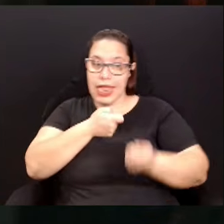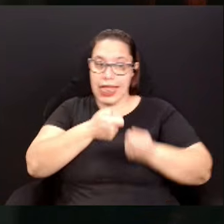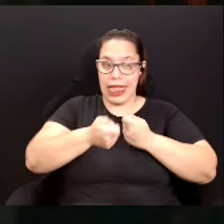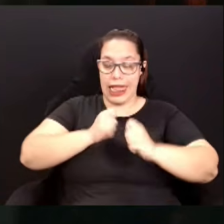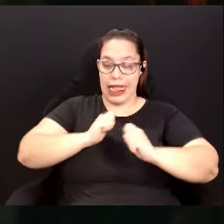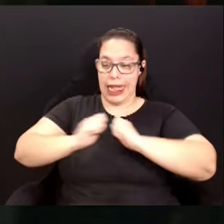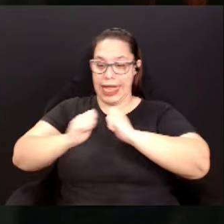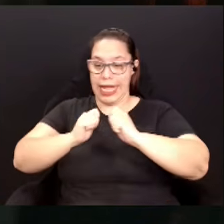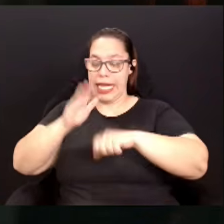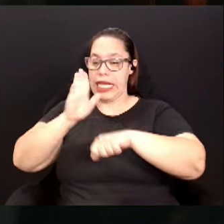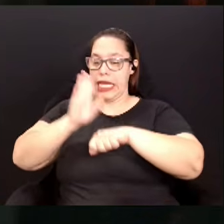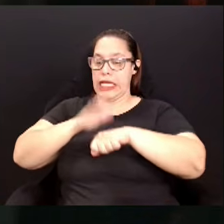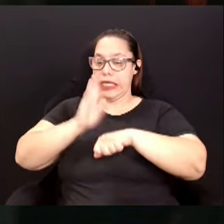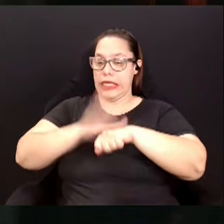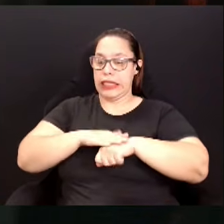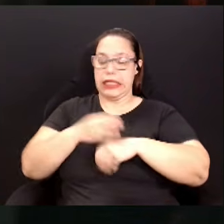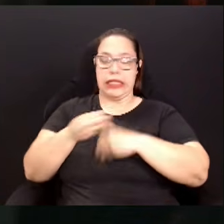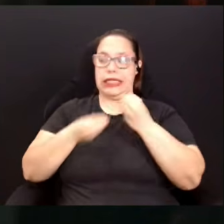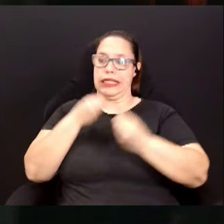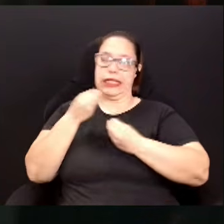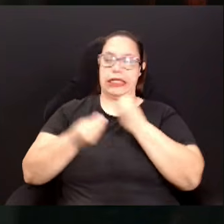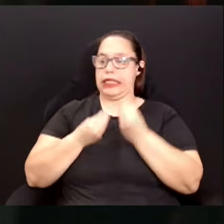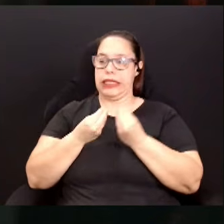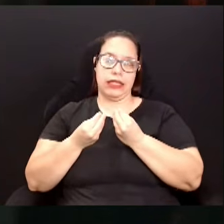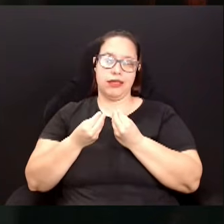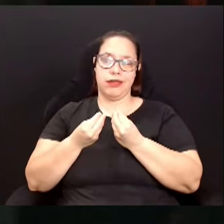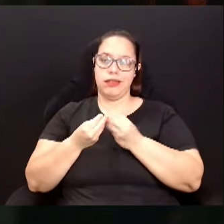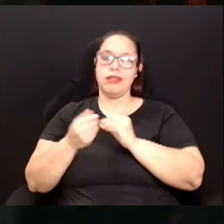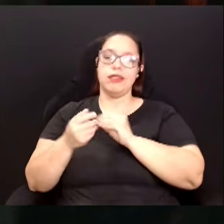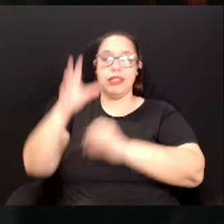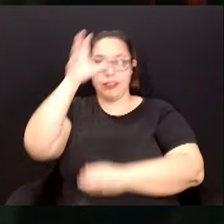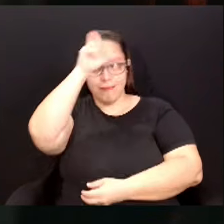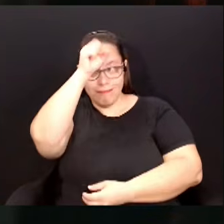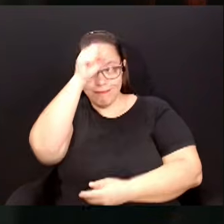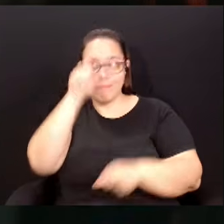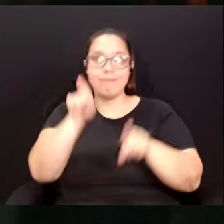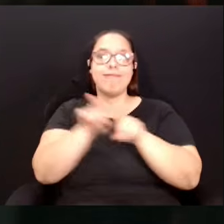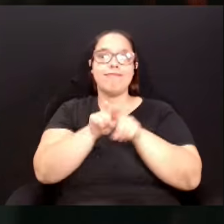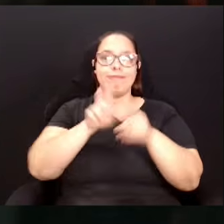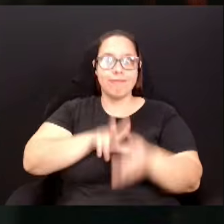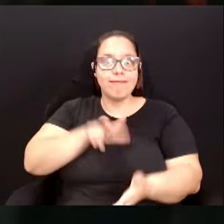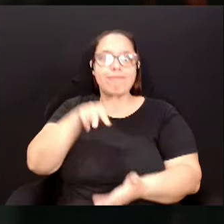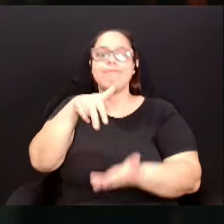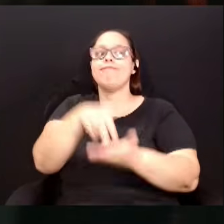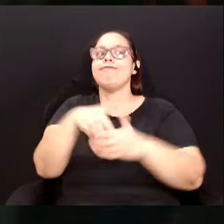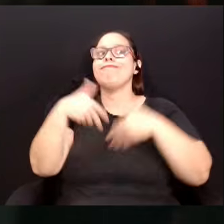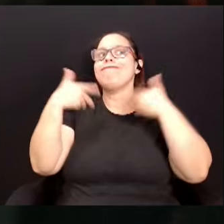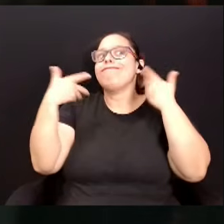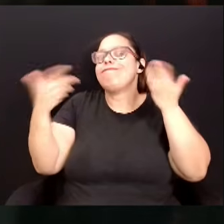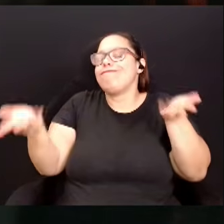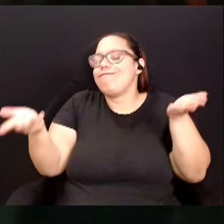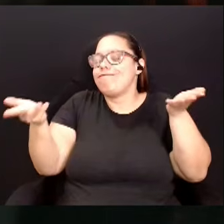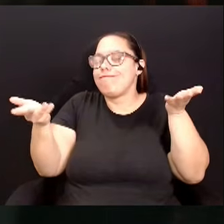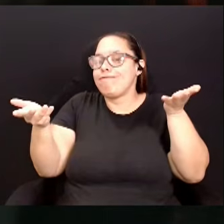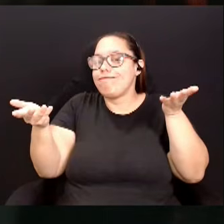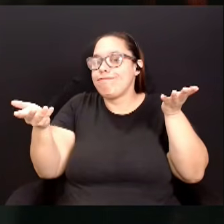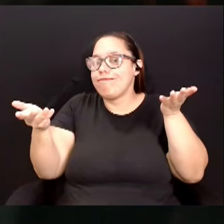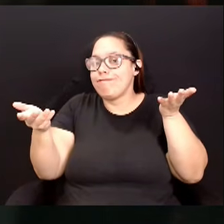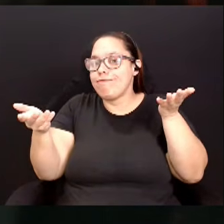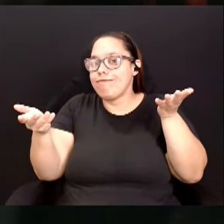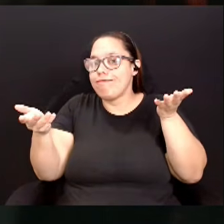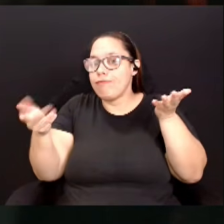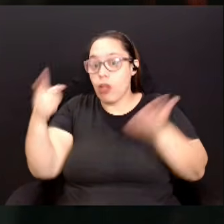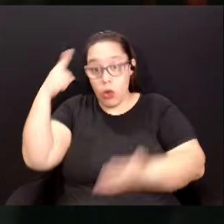como é que você reage? A gente tem que aprender a reagir também. E aí, a gente pode, de repente, tomar aí uma decisão que não